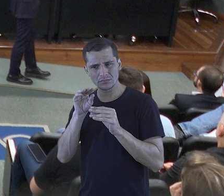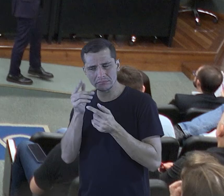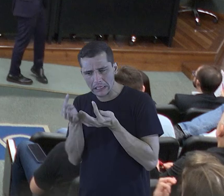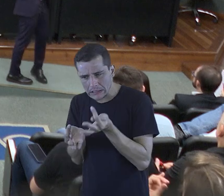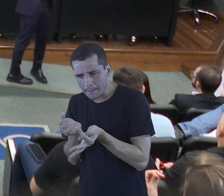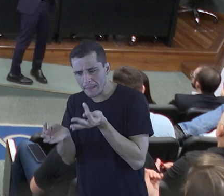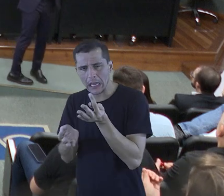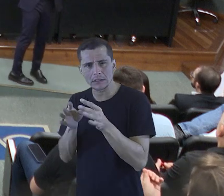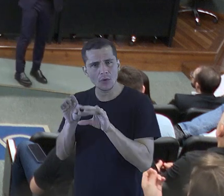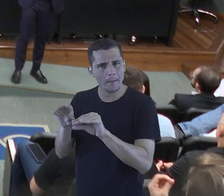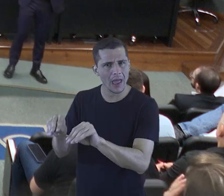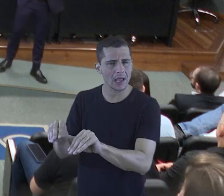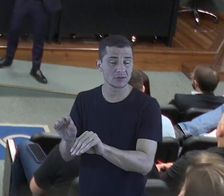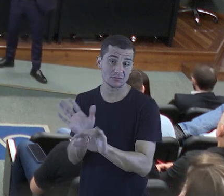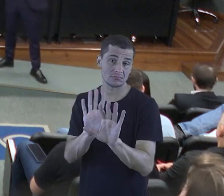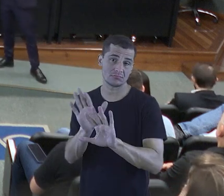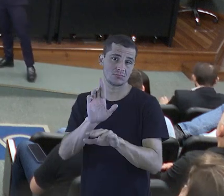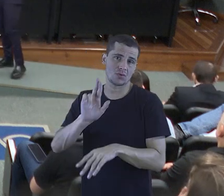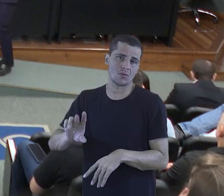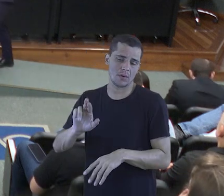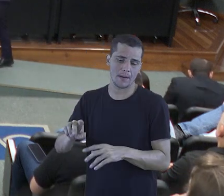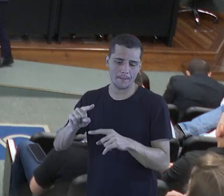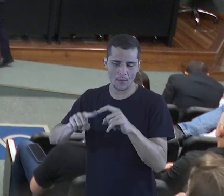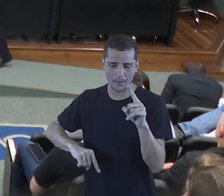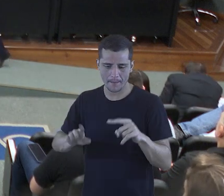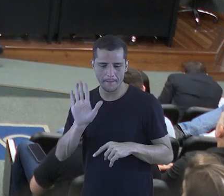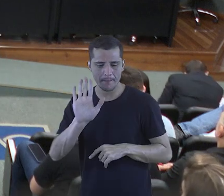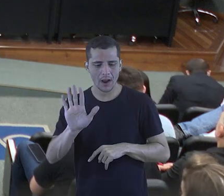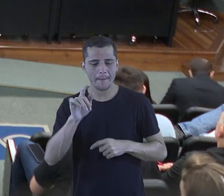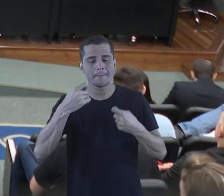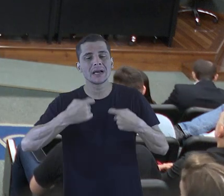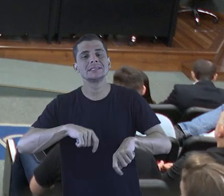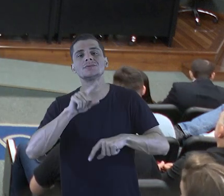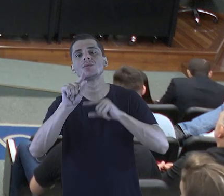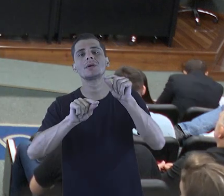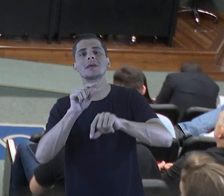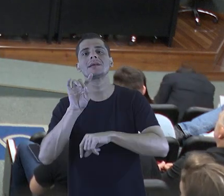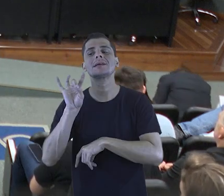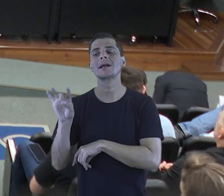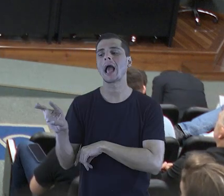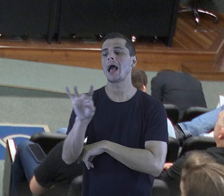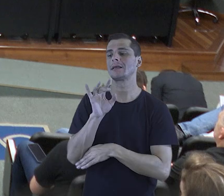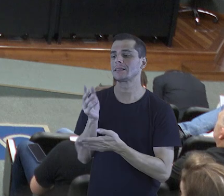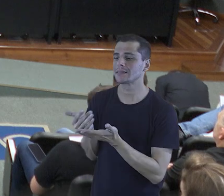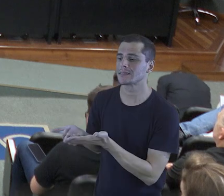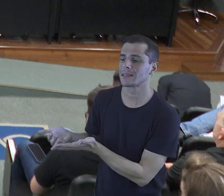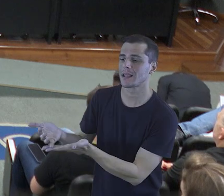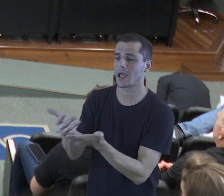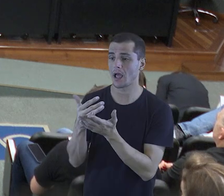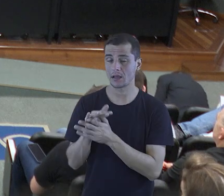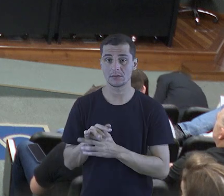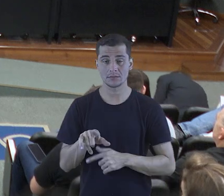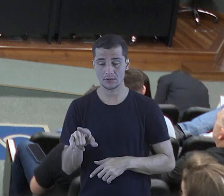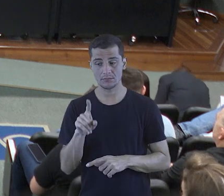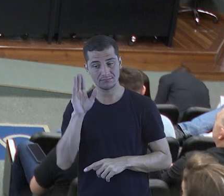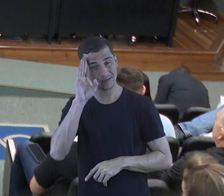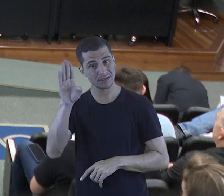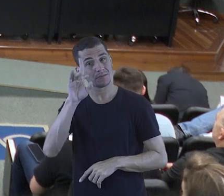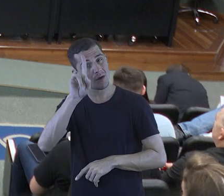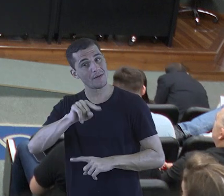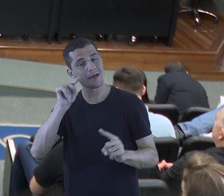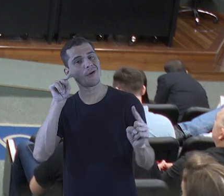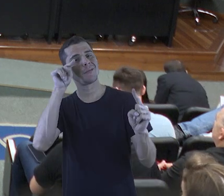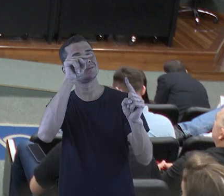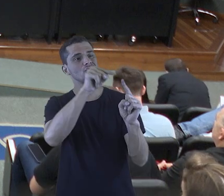Só que o que vocês precisam para tratar cada tipo de dado que vocês tratam? finalidade, principalmente.